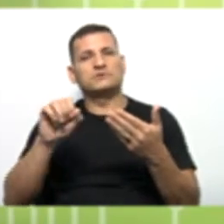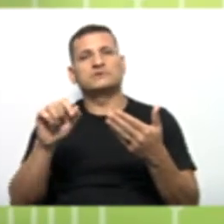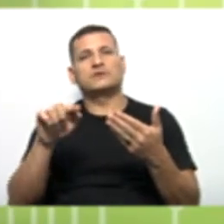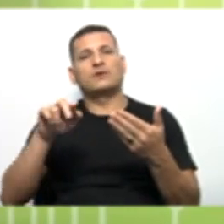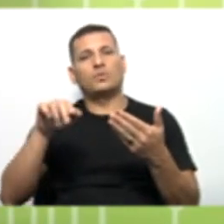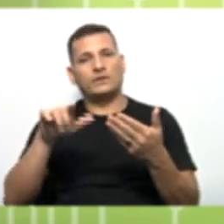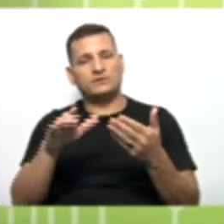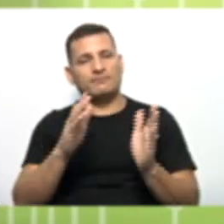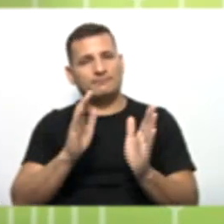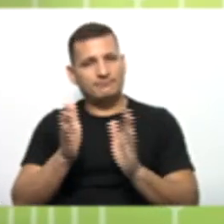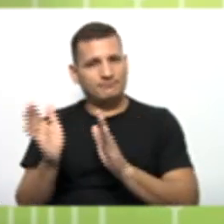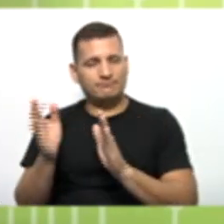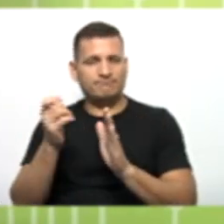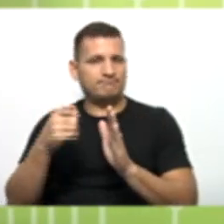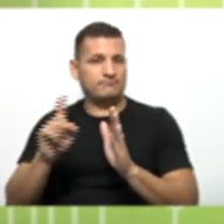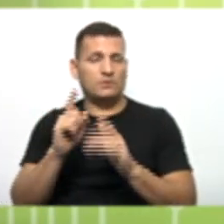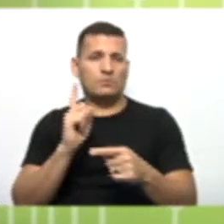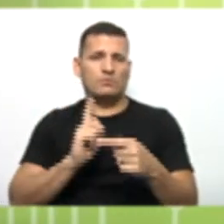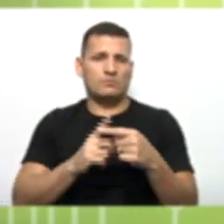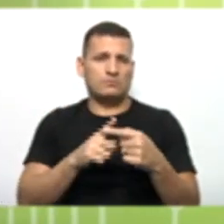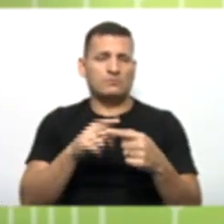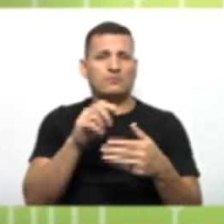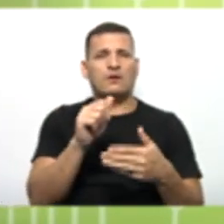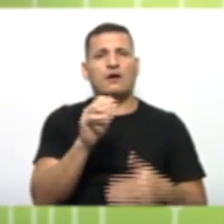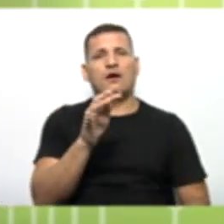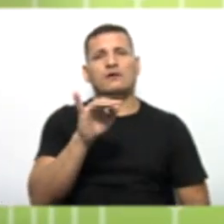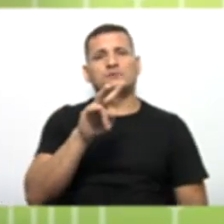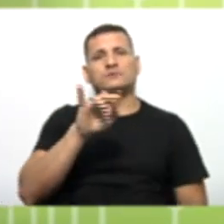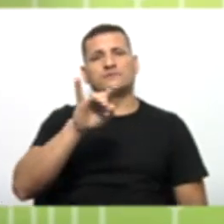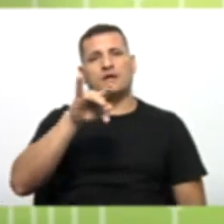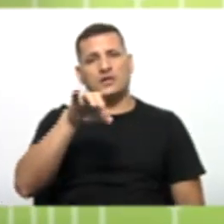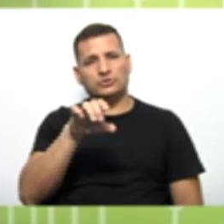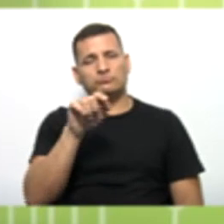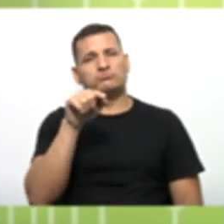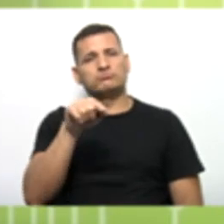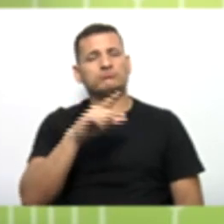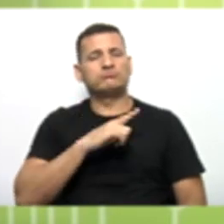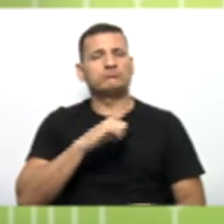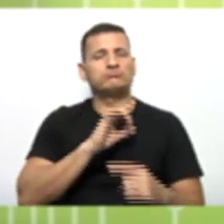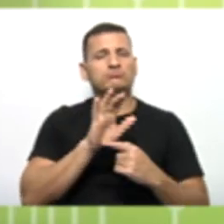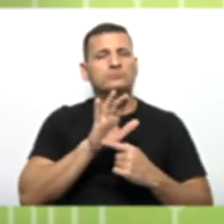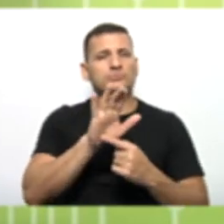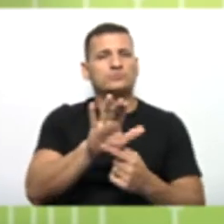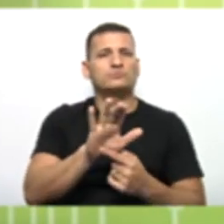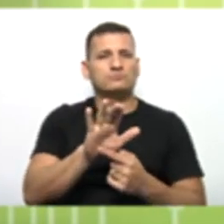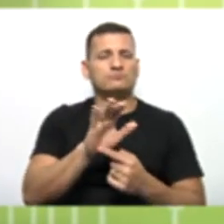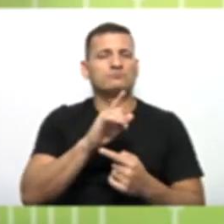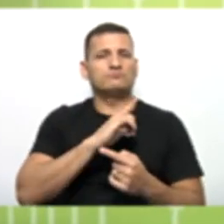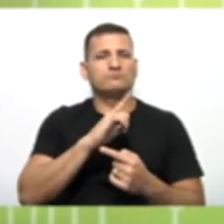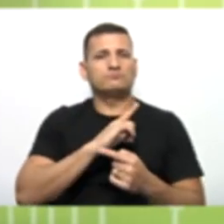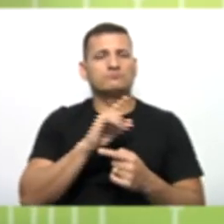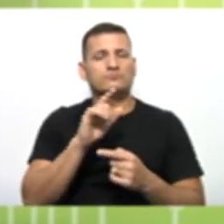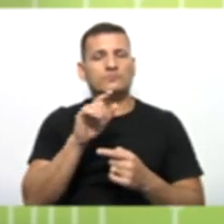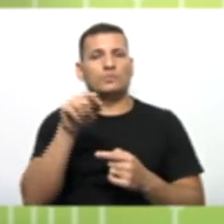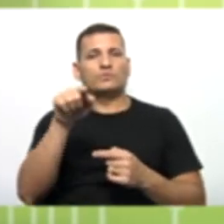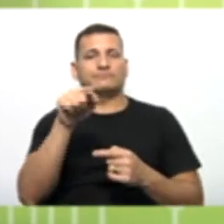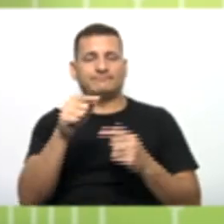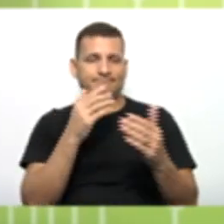quê? Porque a atividade, ele vai mostrar quais são as atividades que você,